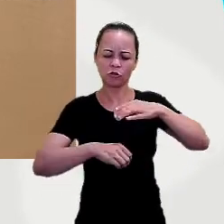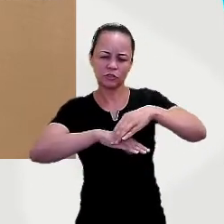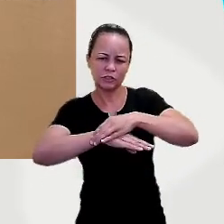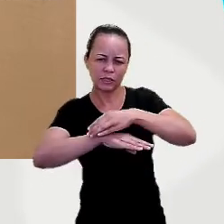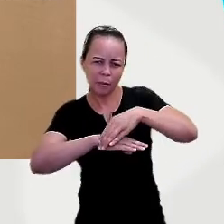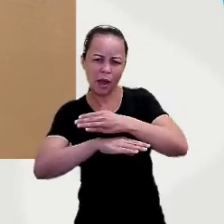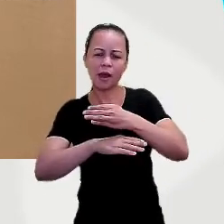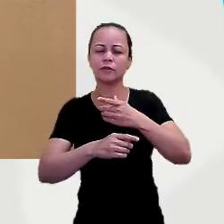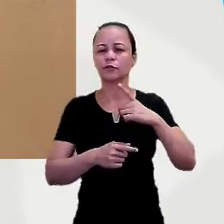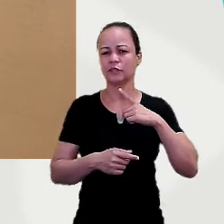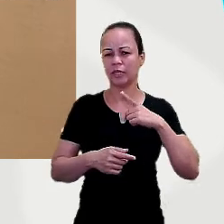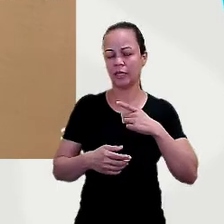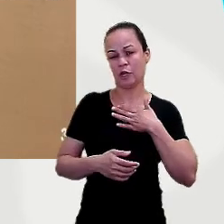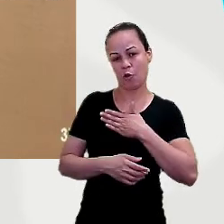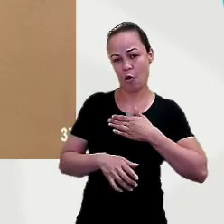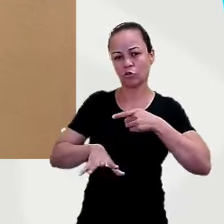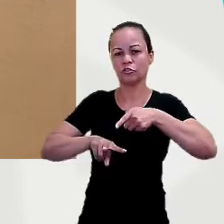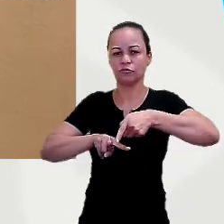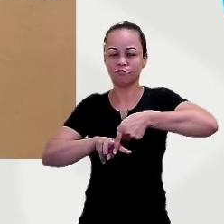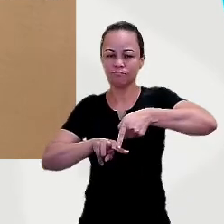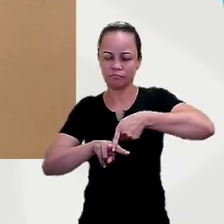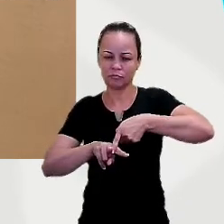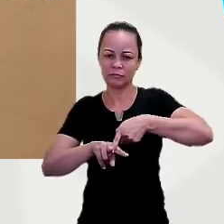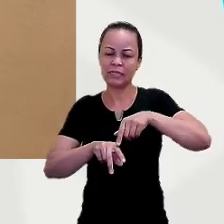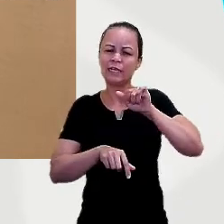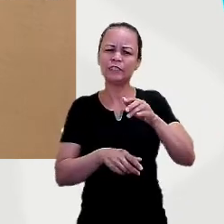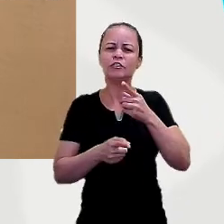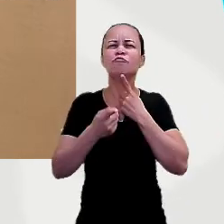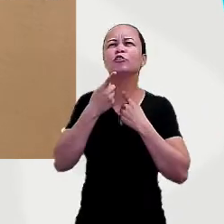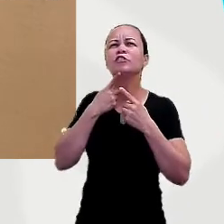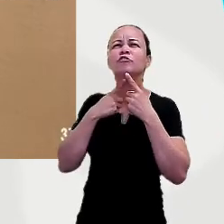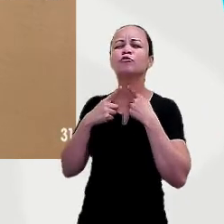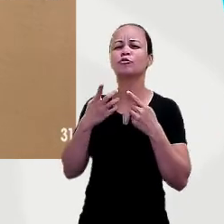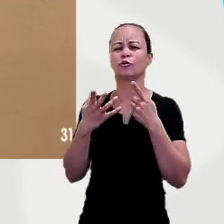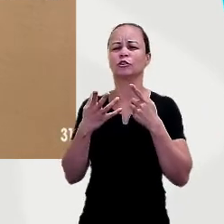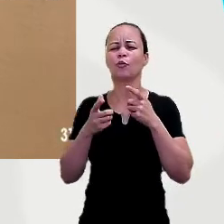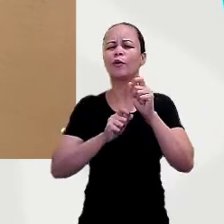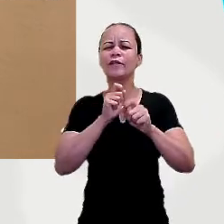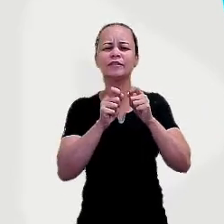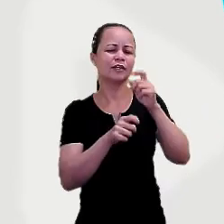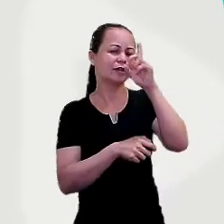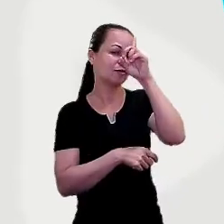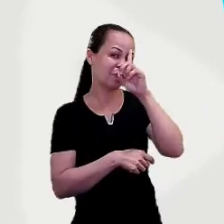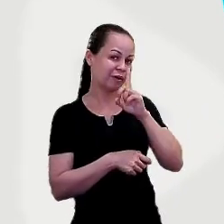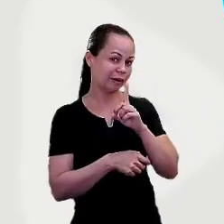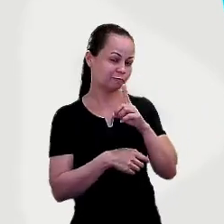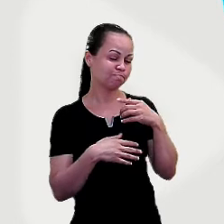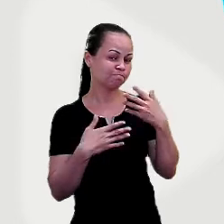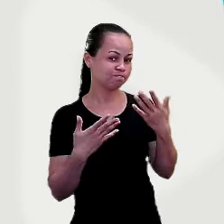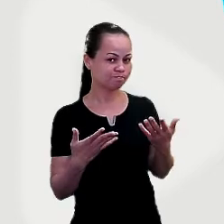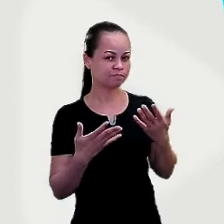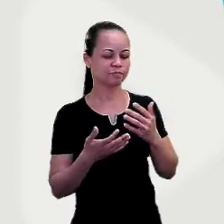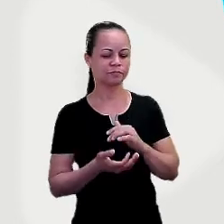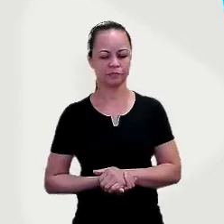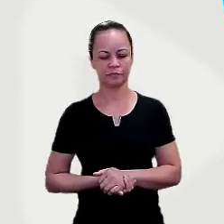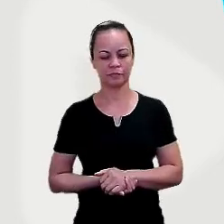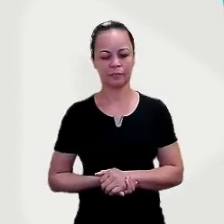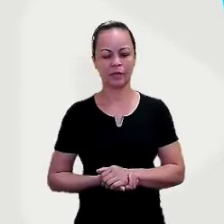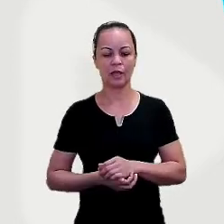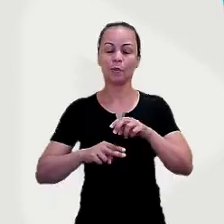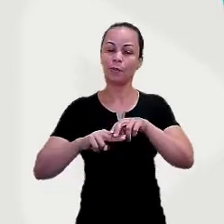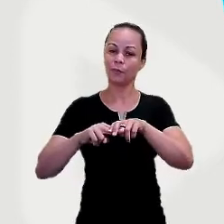goste de chinelo. E se não fossem os gostos, o que seria do amarelo? Por isso,